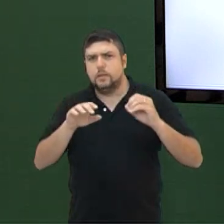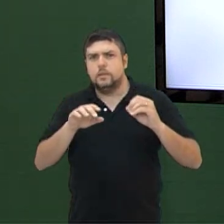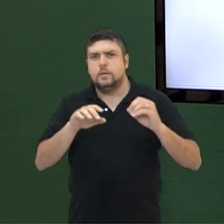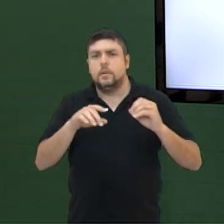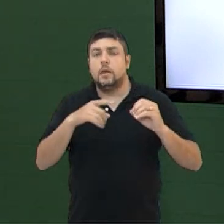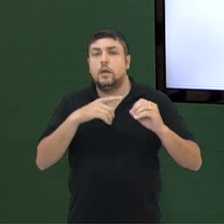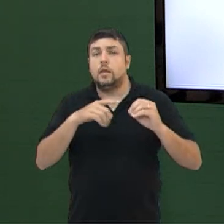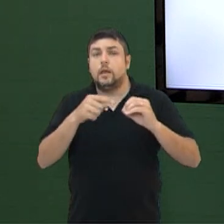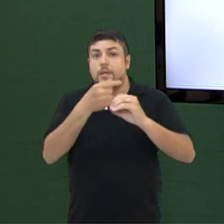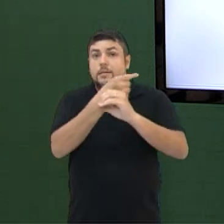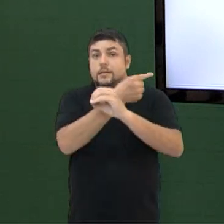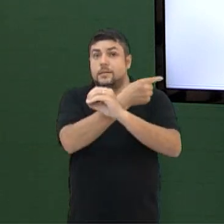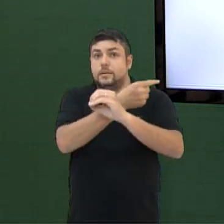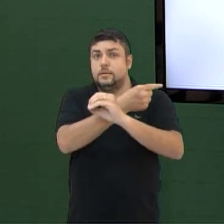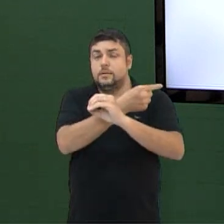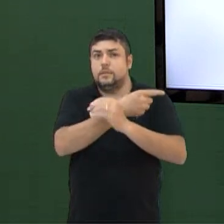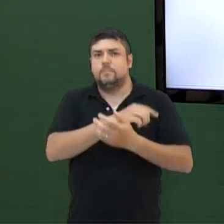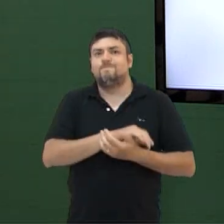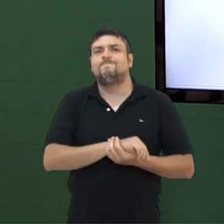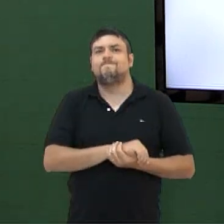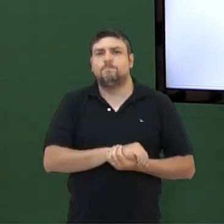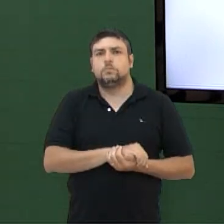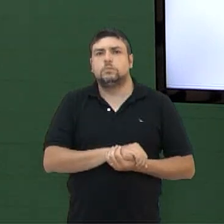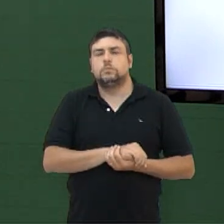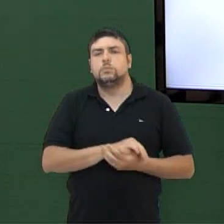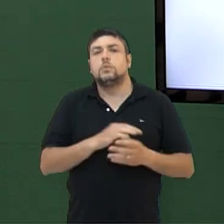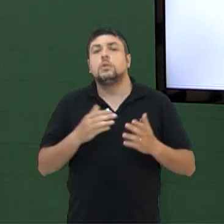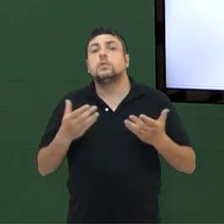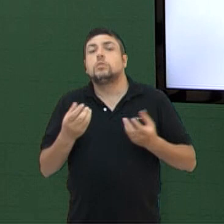decimal negativo, tá? Então, ó,